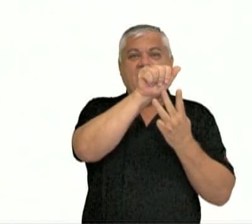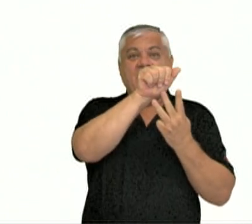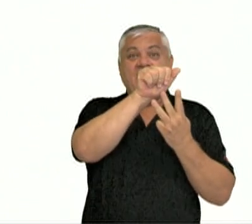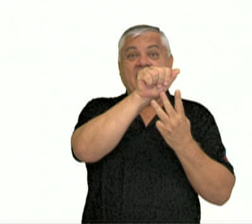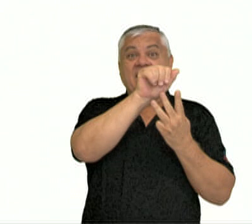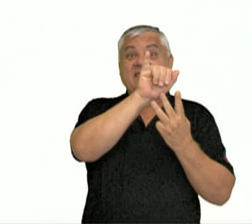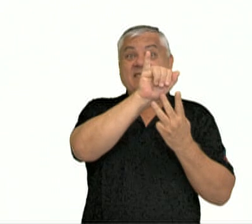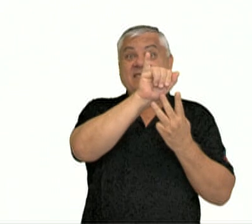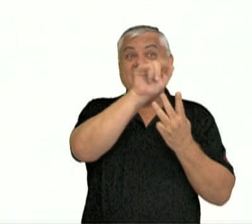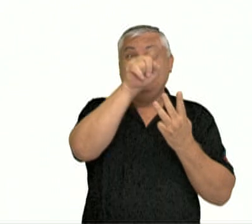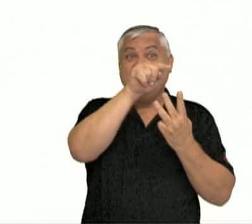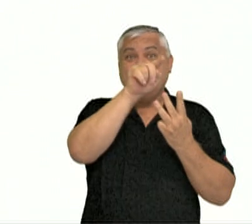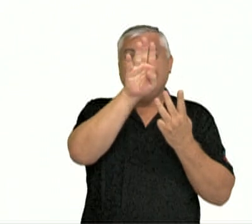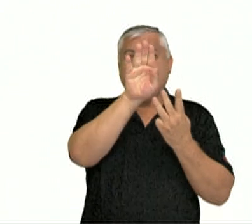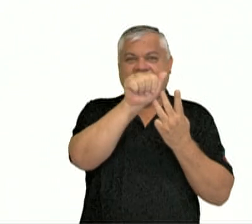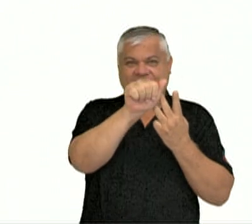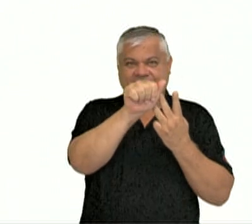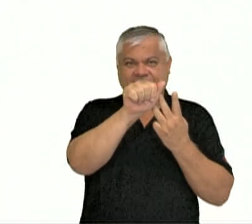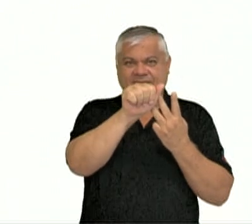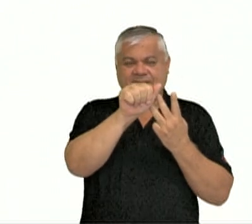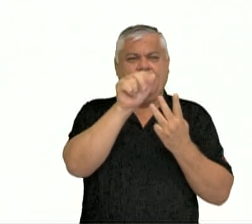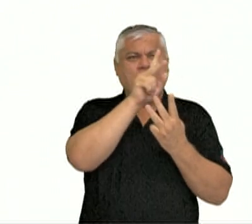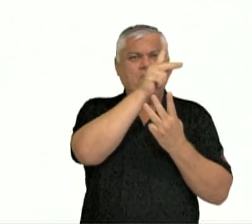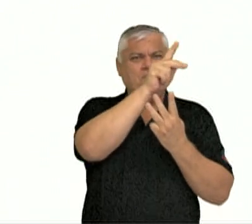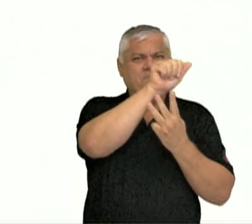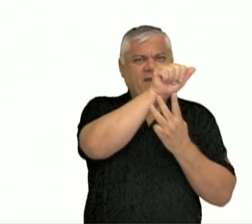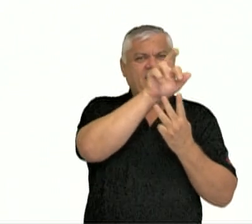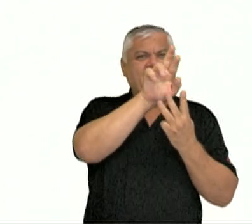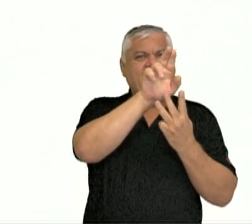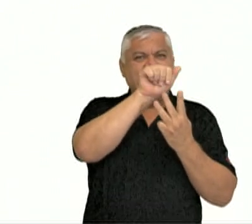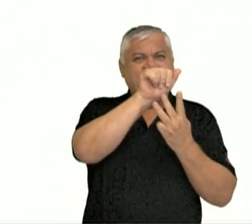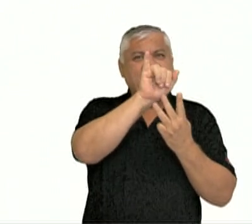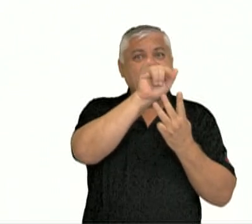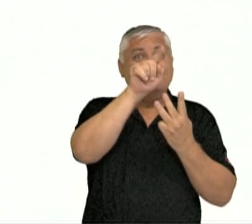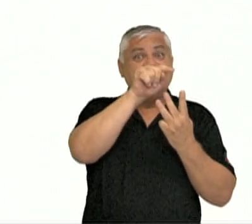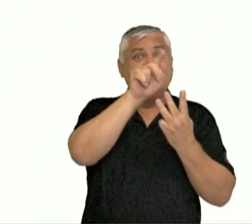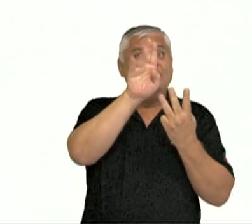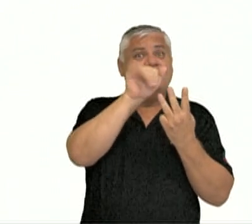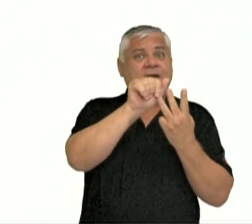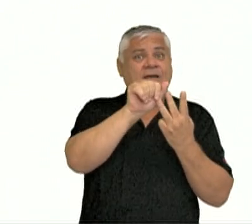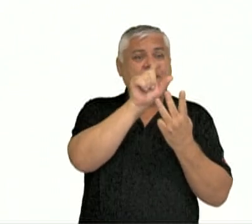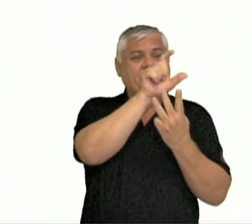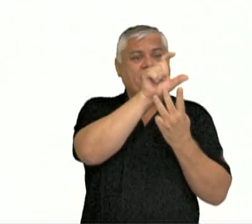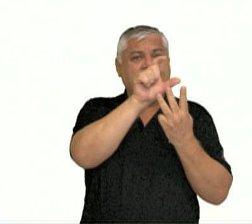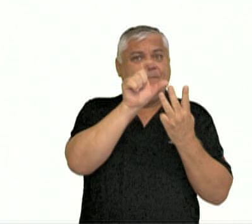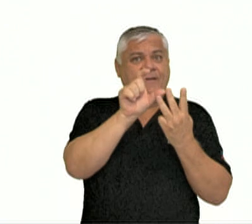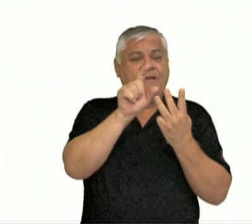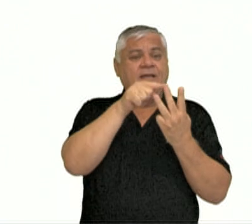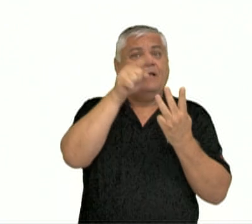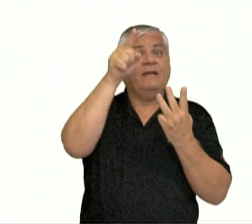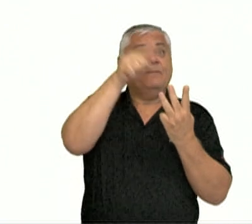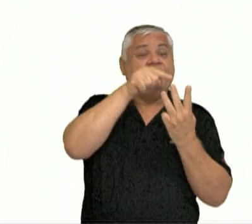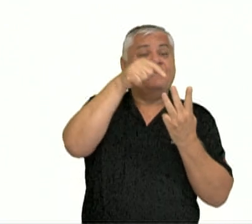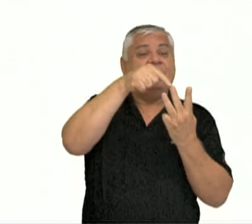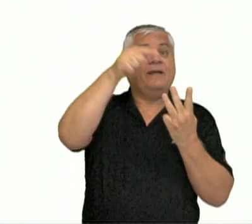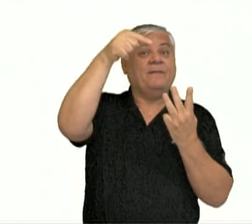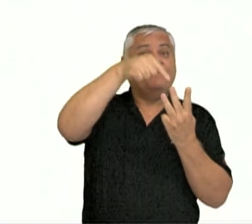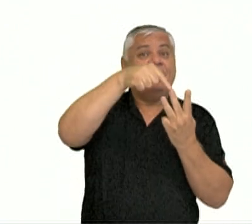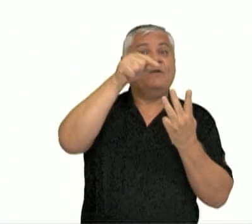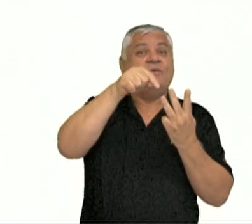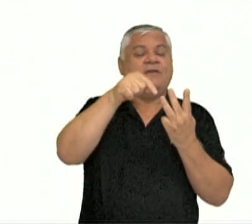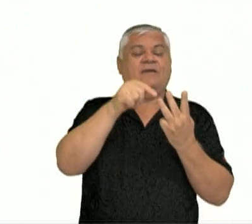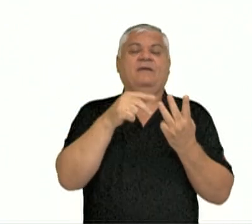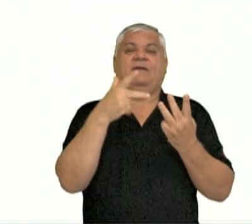Paraíba. Temos aqui 4 sílabas. Portanto, quando o acento está na